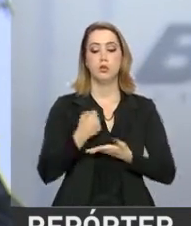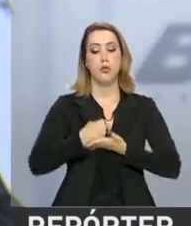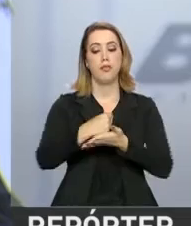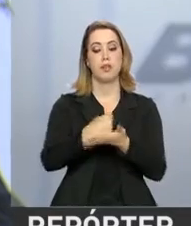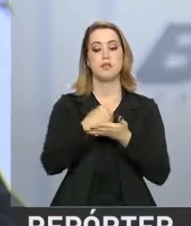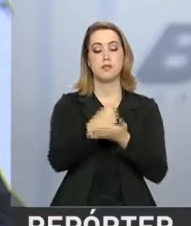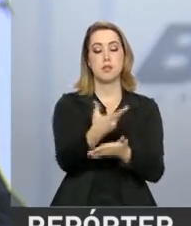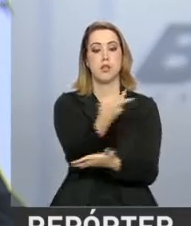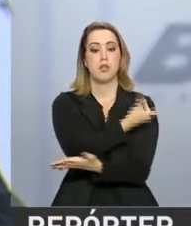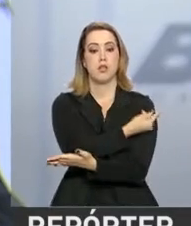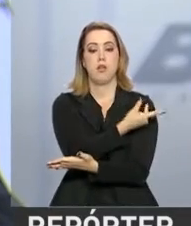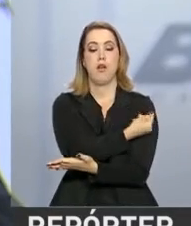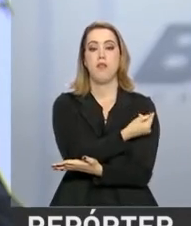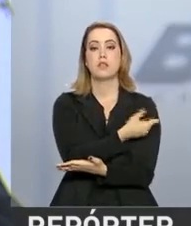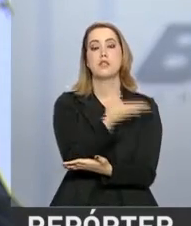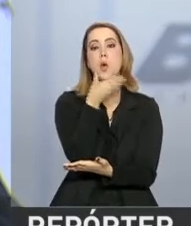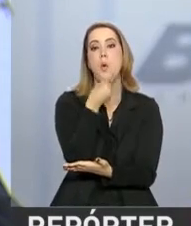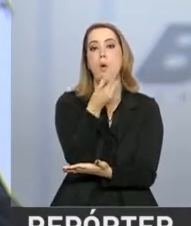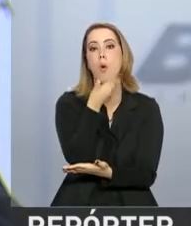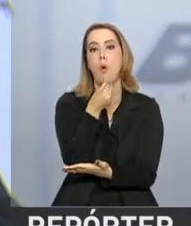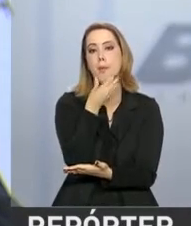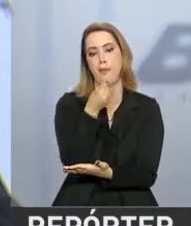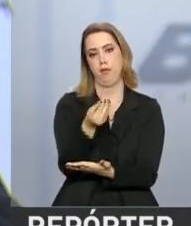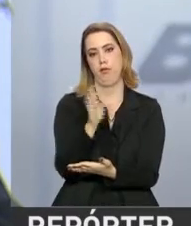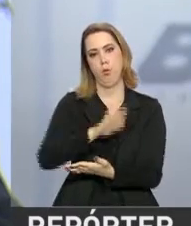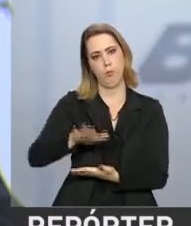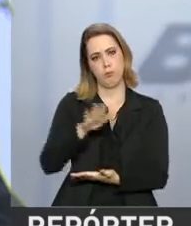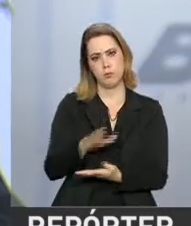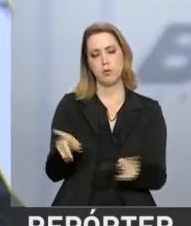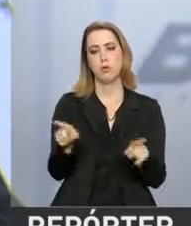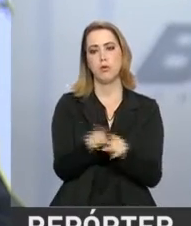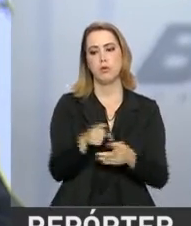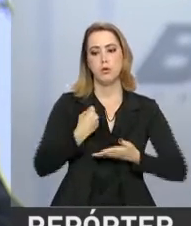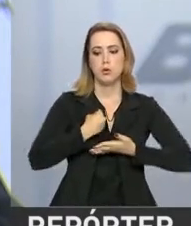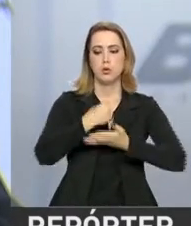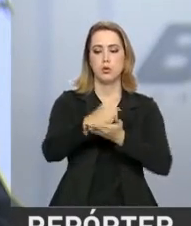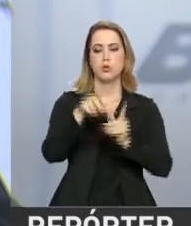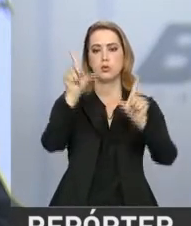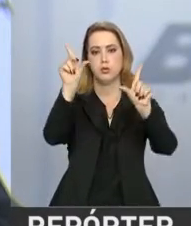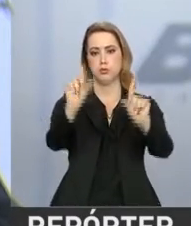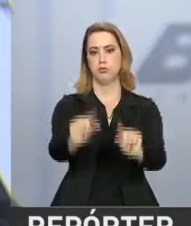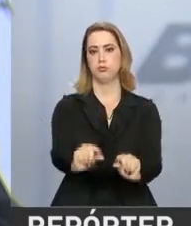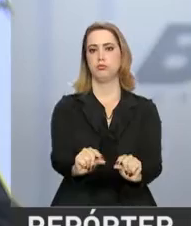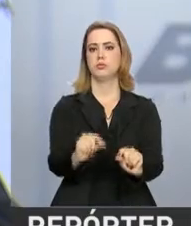que também ao vacinar os meninos, nós vamos contribuir para a diminuição